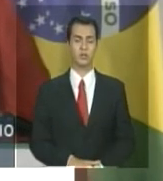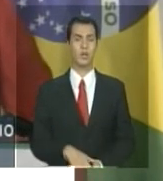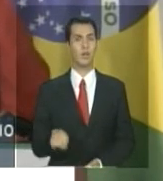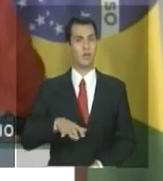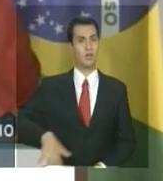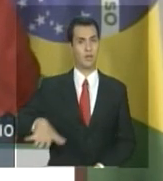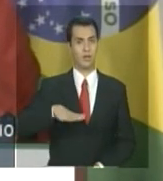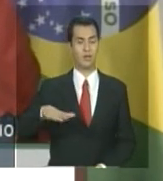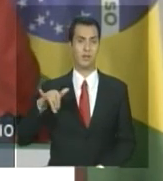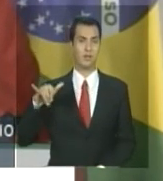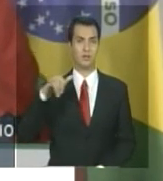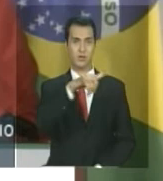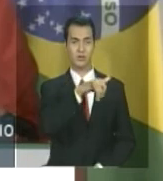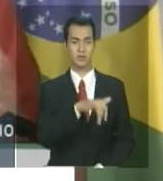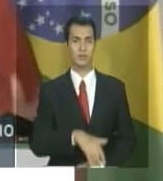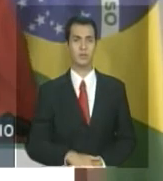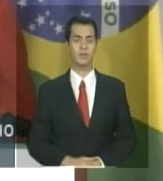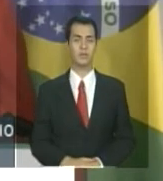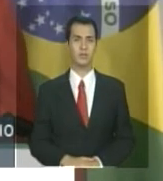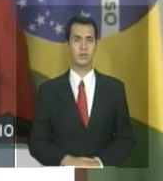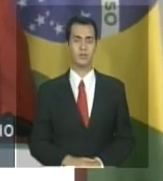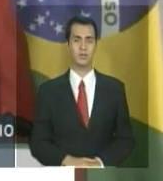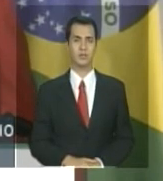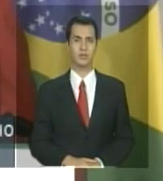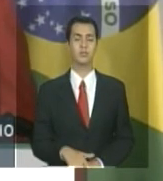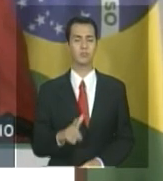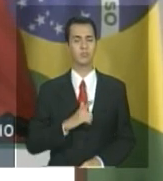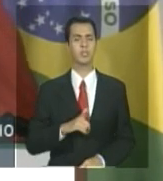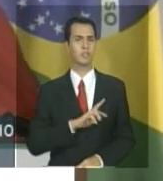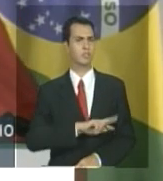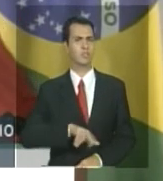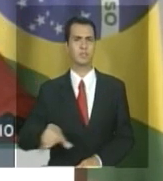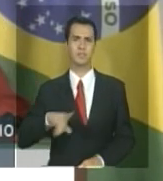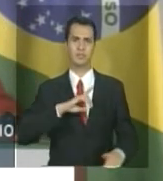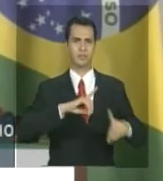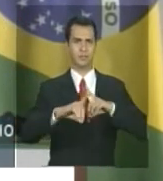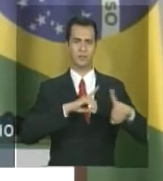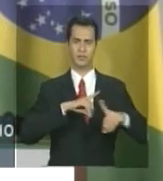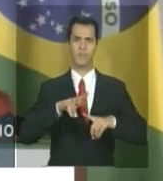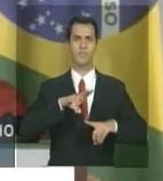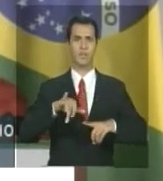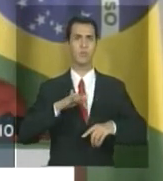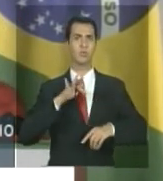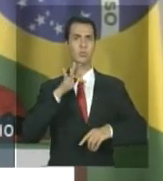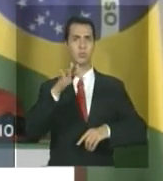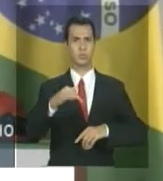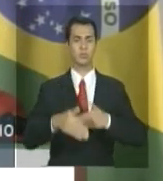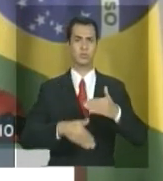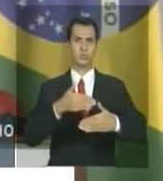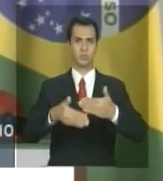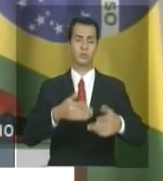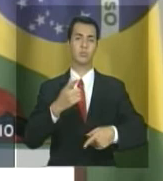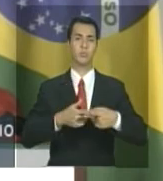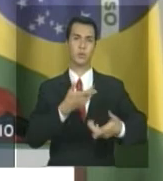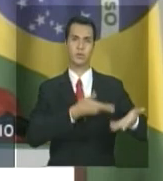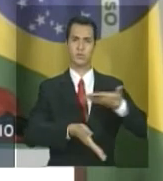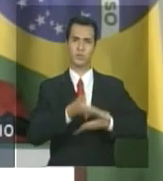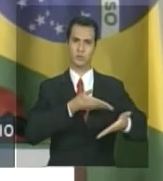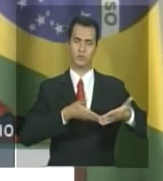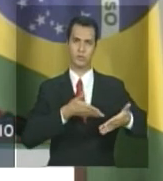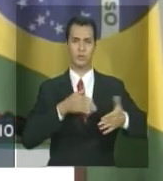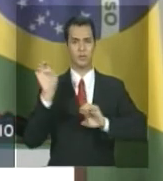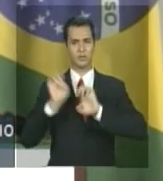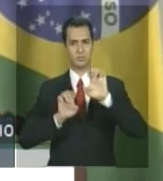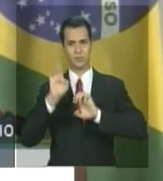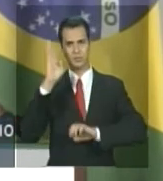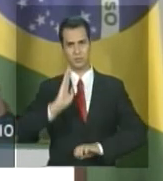aeronáutica. Tem outros diálogos vão emergir de todo este relacionamento entre